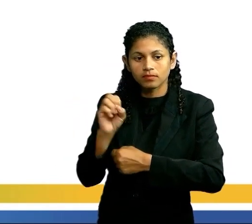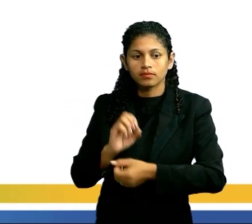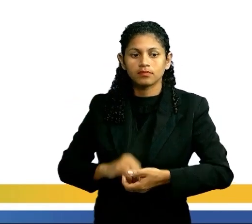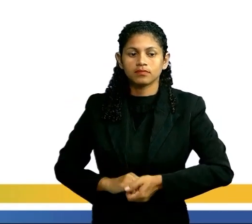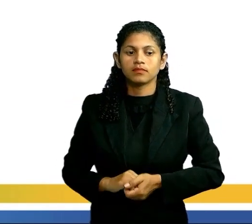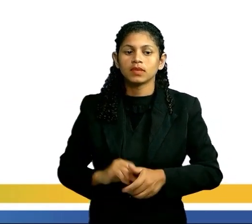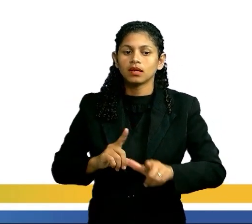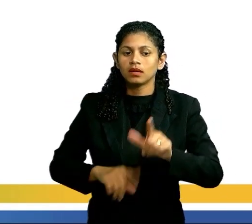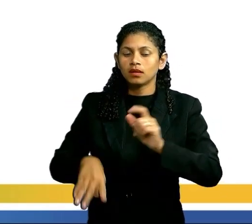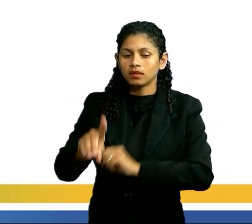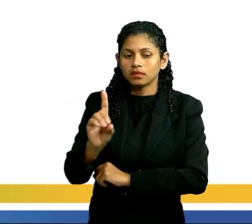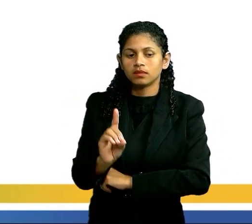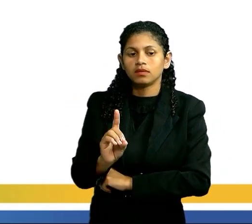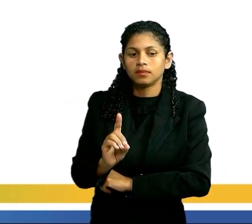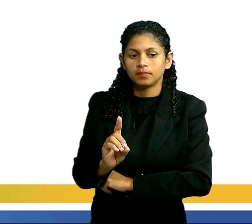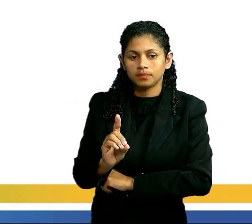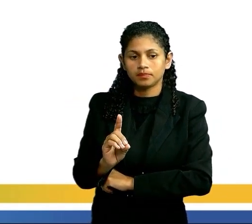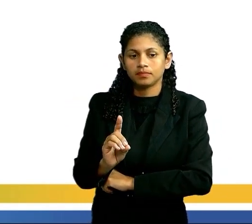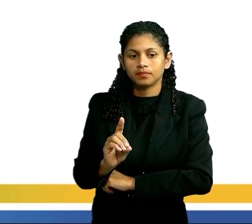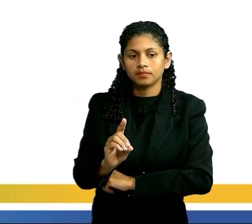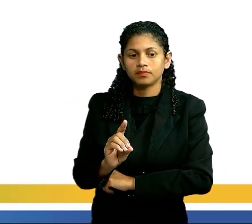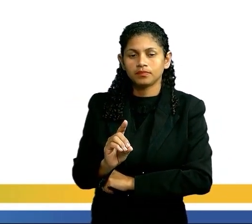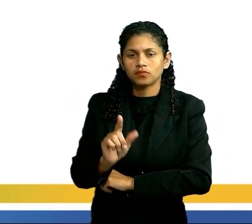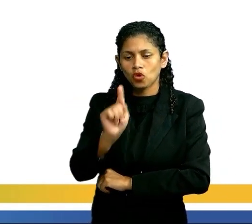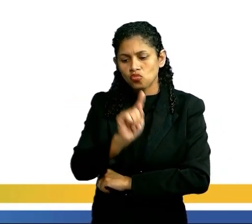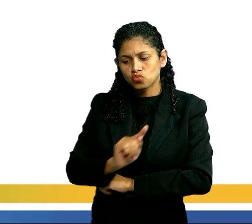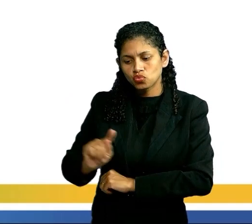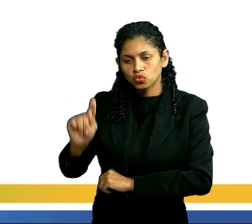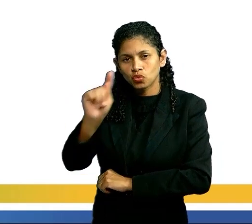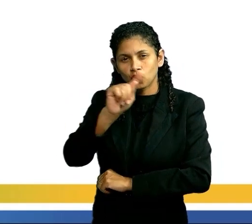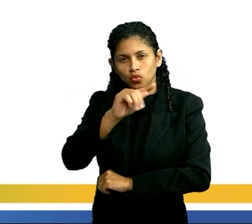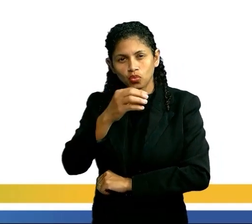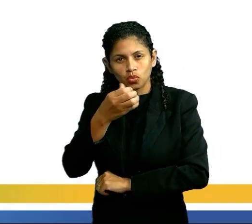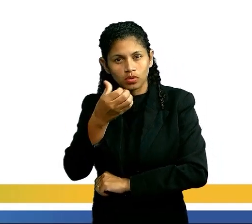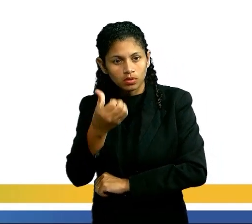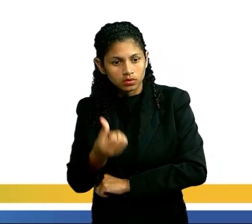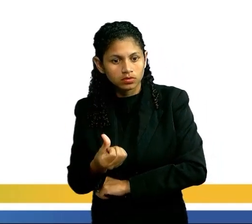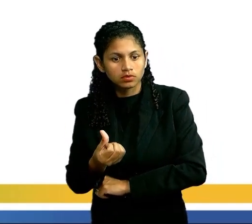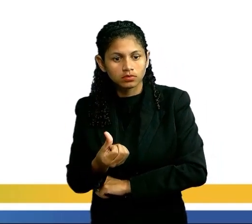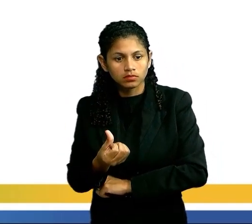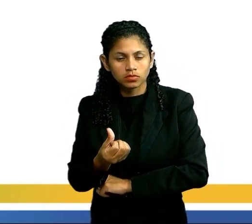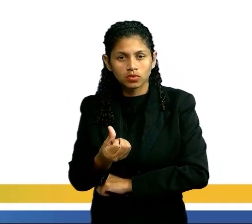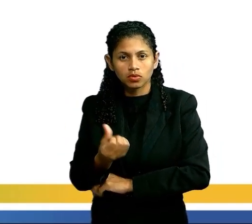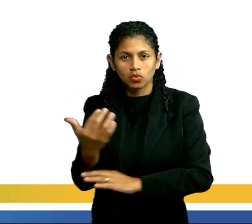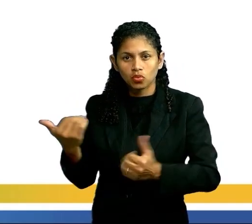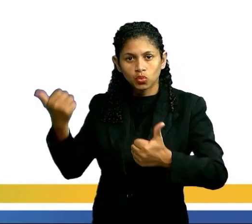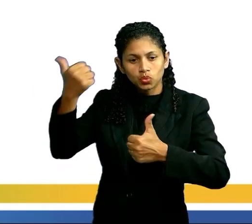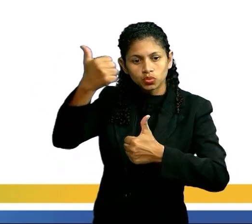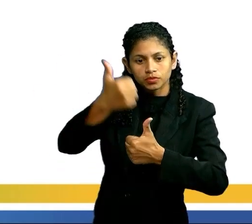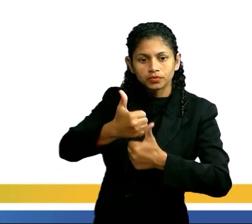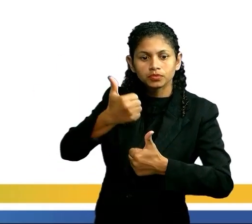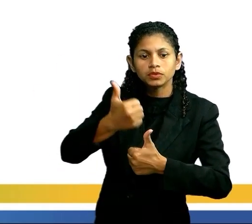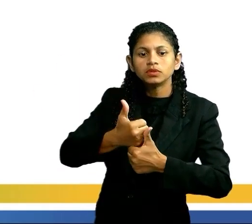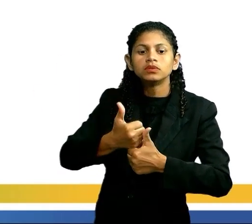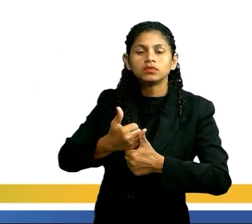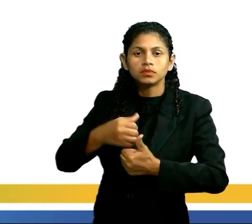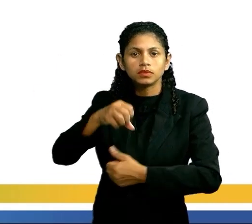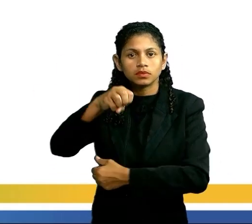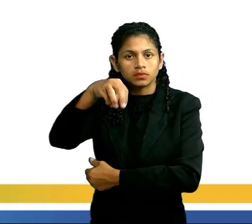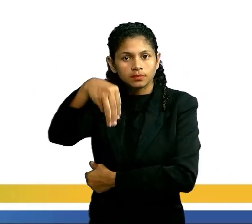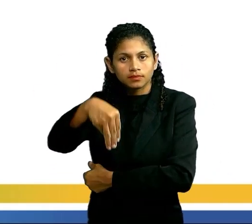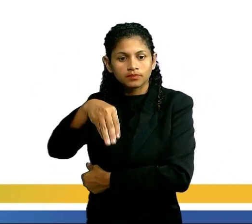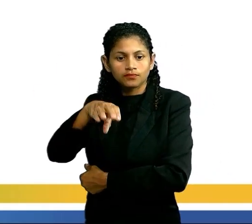D, ciclo hexeno com substituintes metila. O que